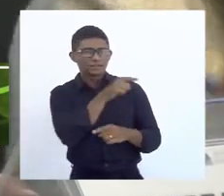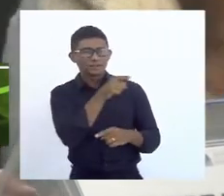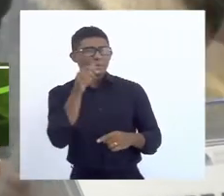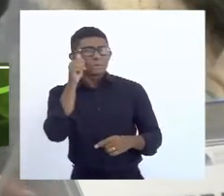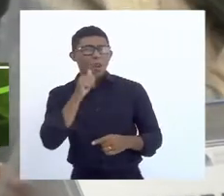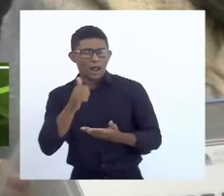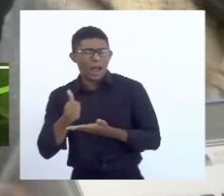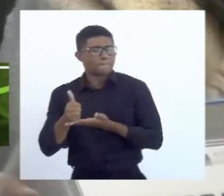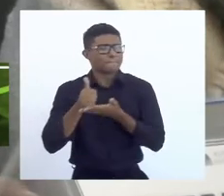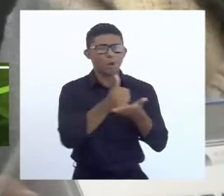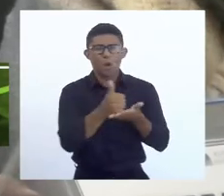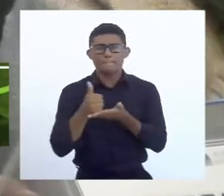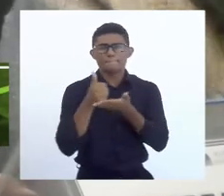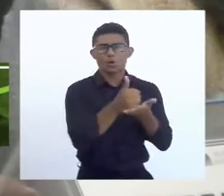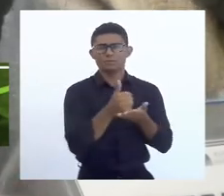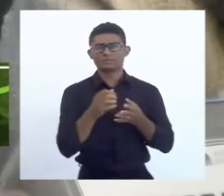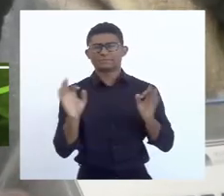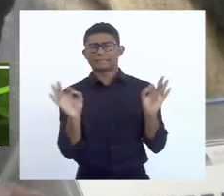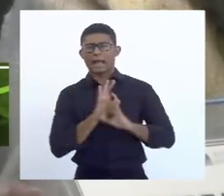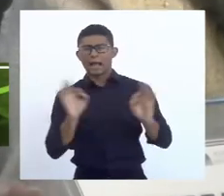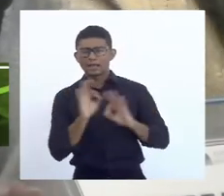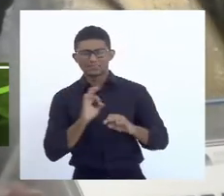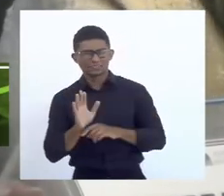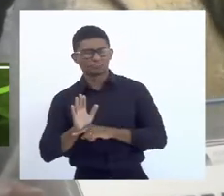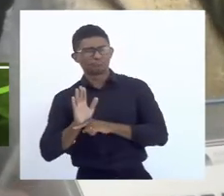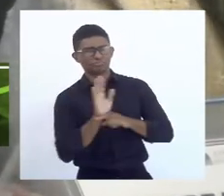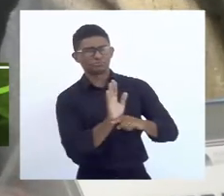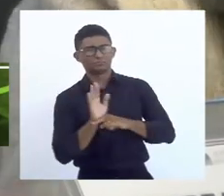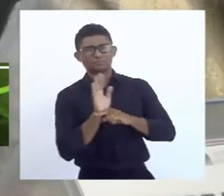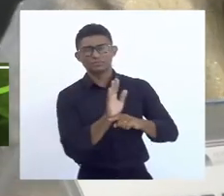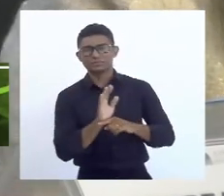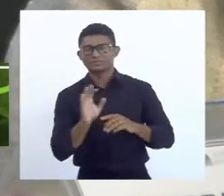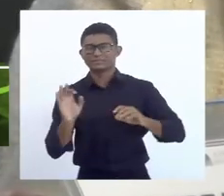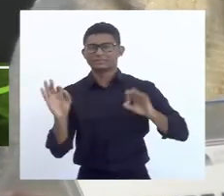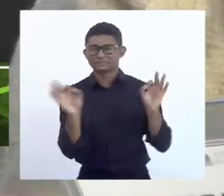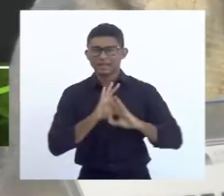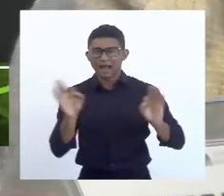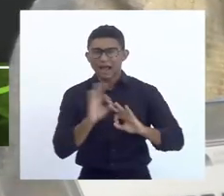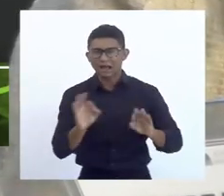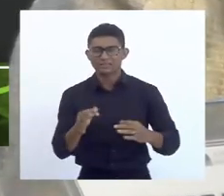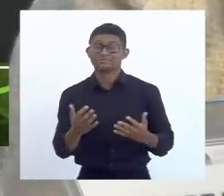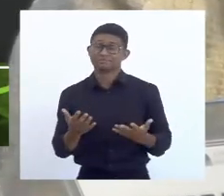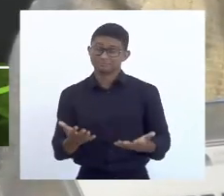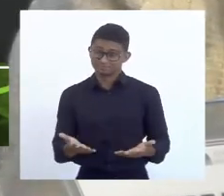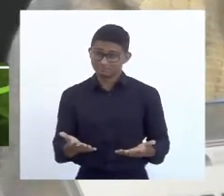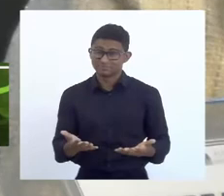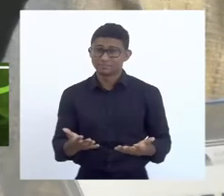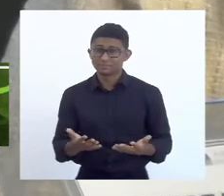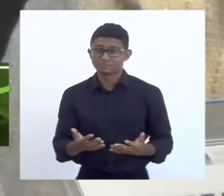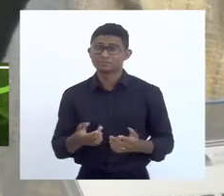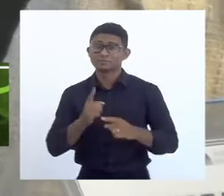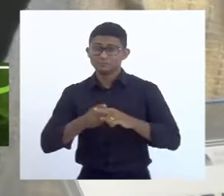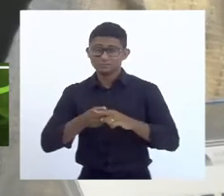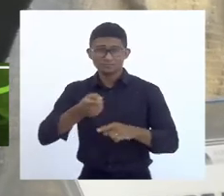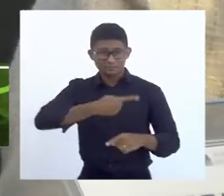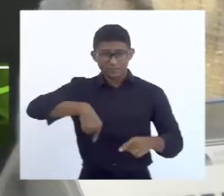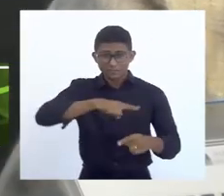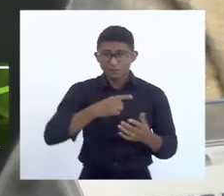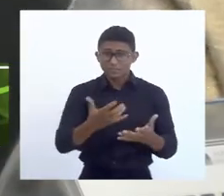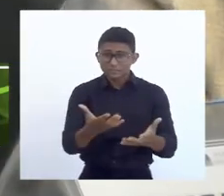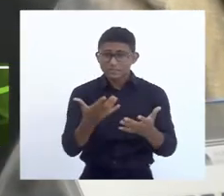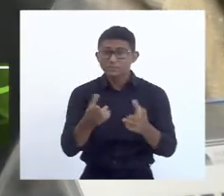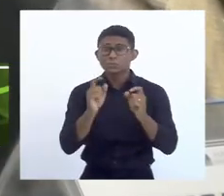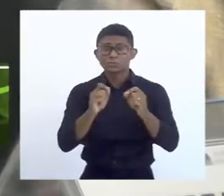e, sobretudo, aquilo que a gente tem de construir, né, ou tem o objetivo de construir, que é uma democracia